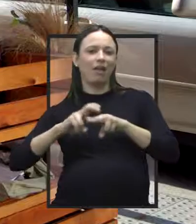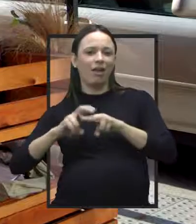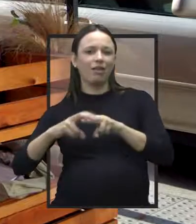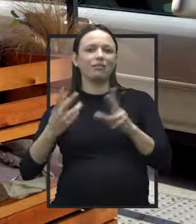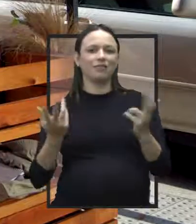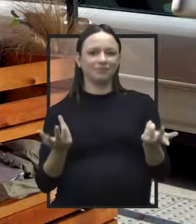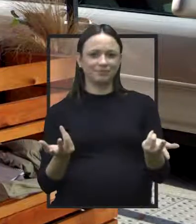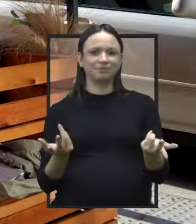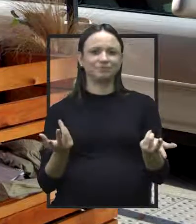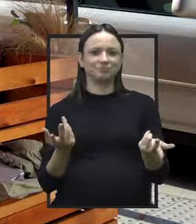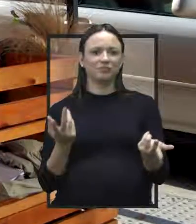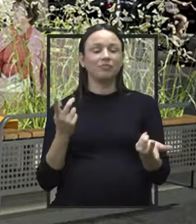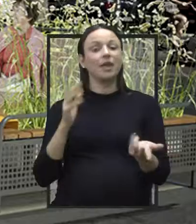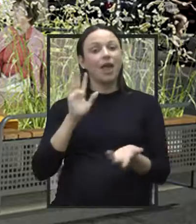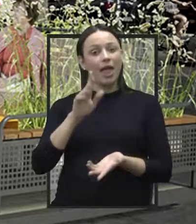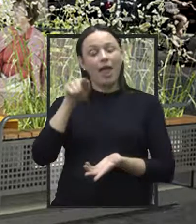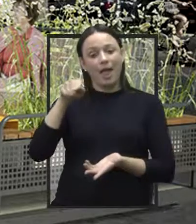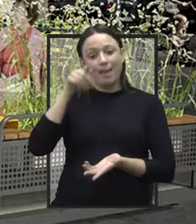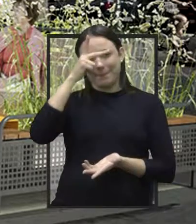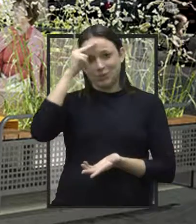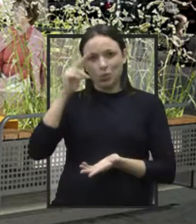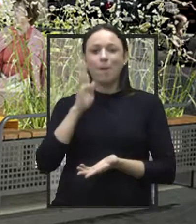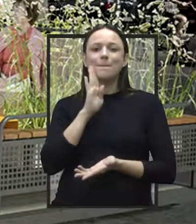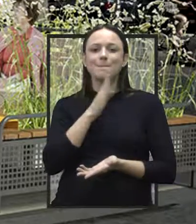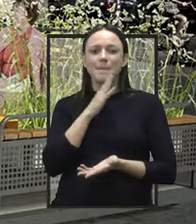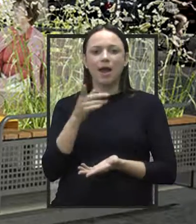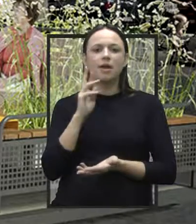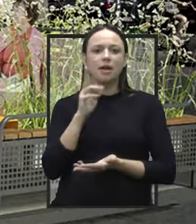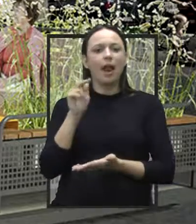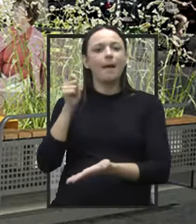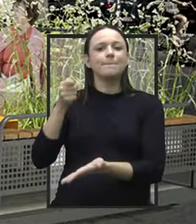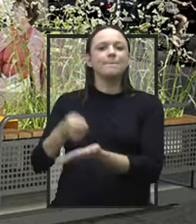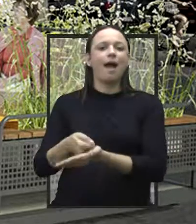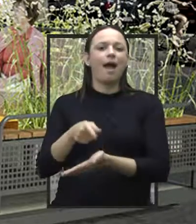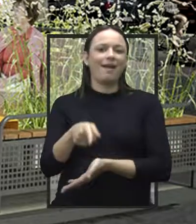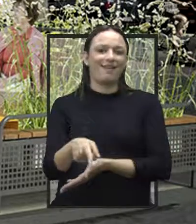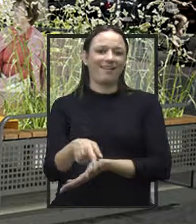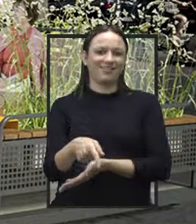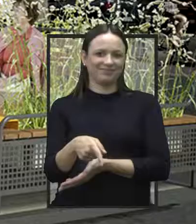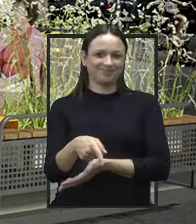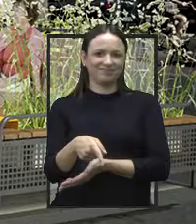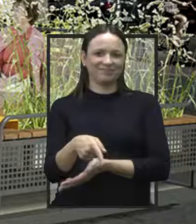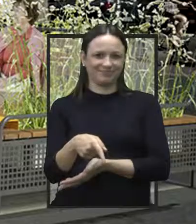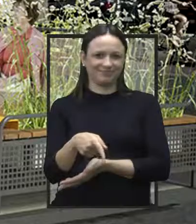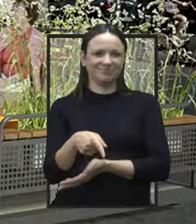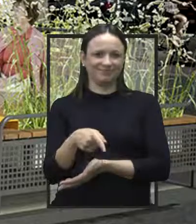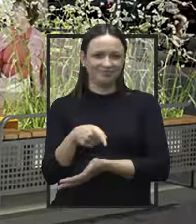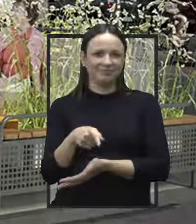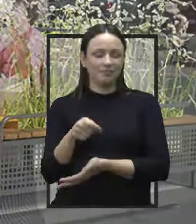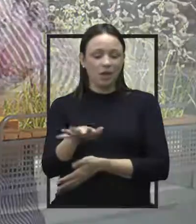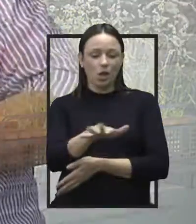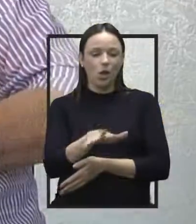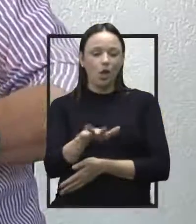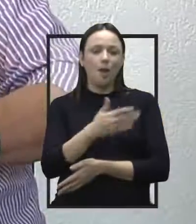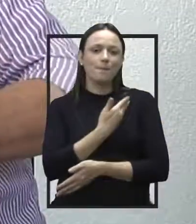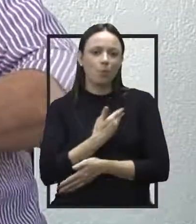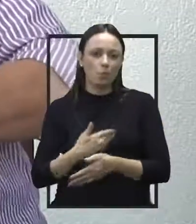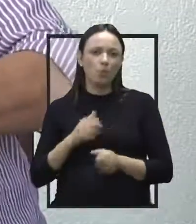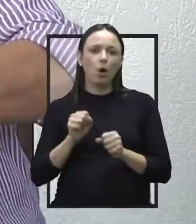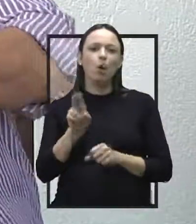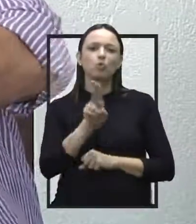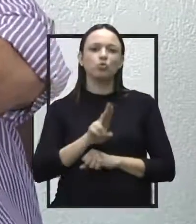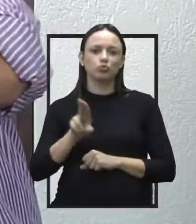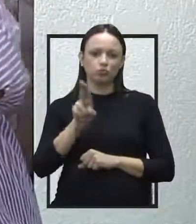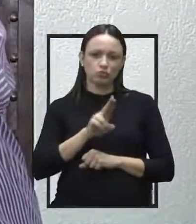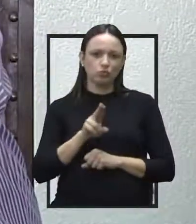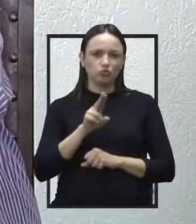e eles pagam por esse espaço. É um espaço público que eles podem usar e